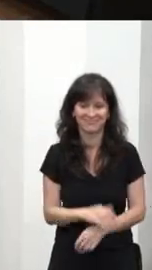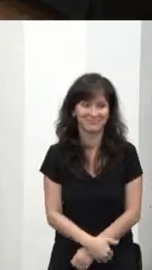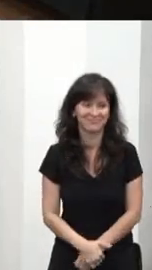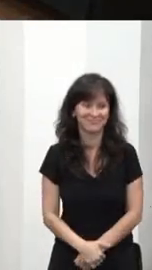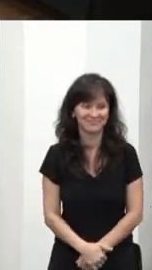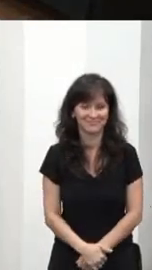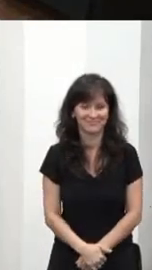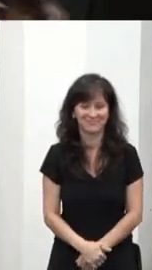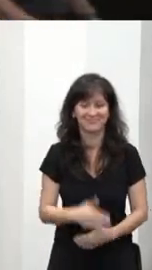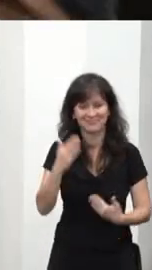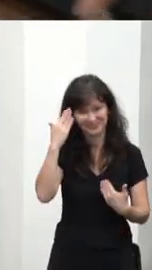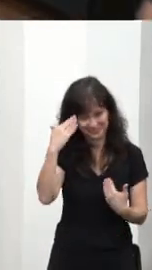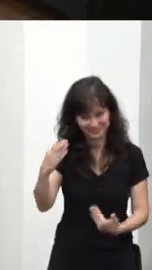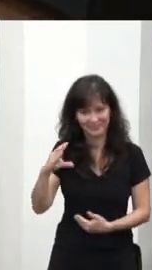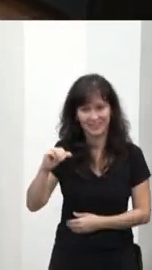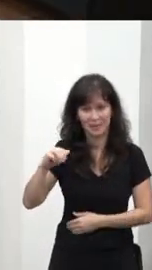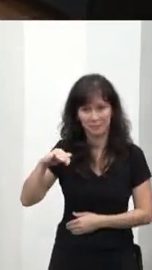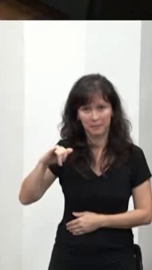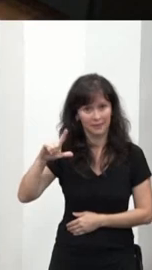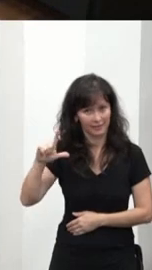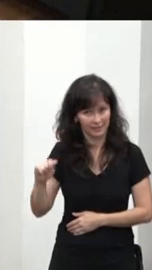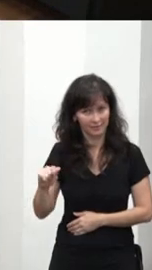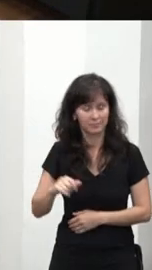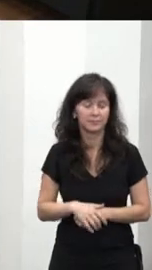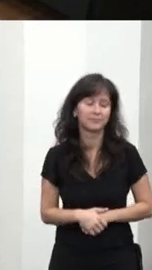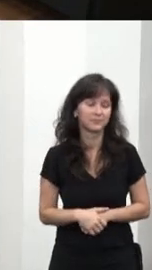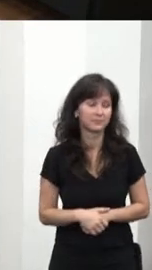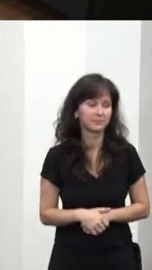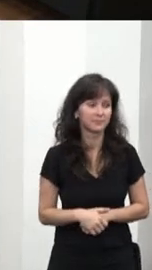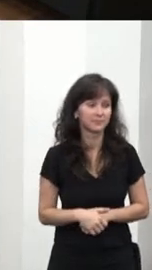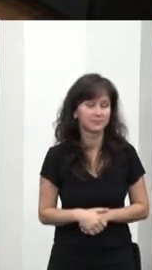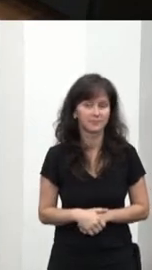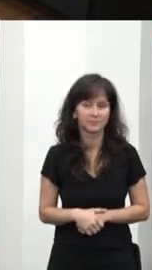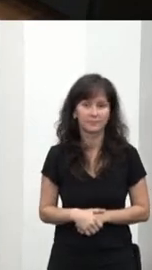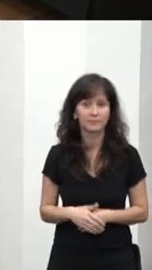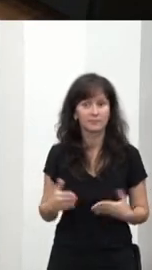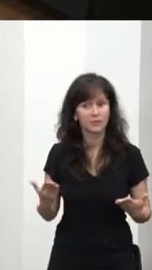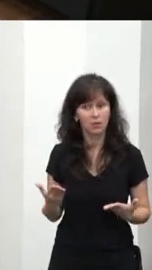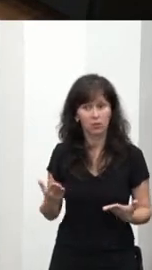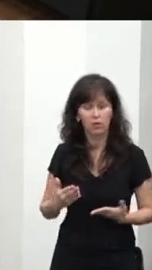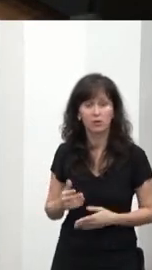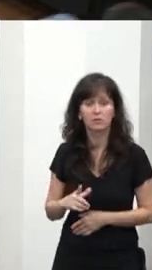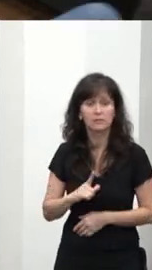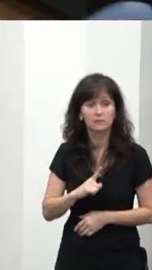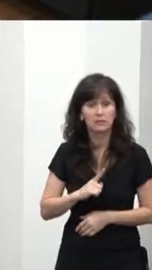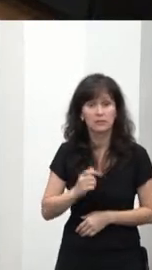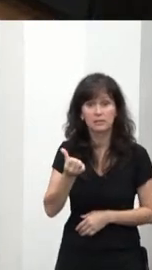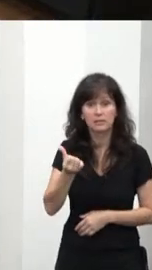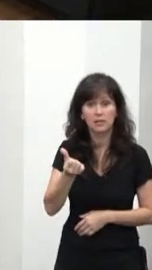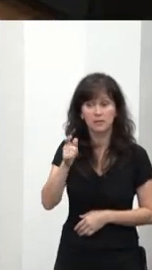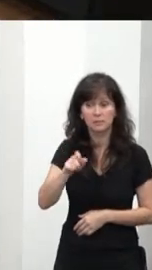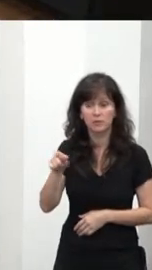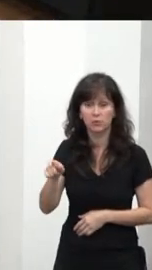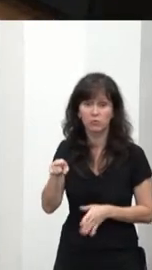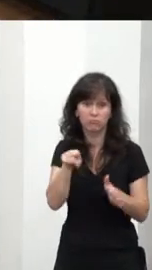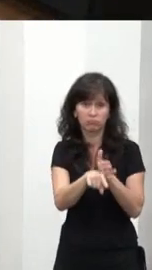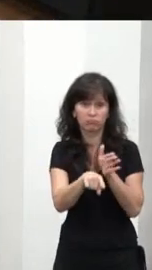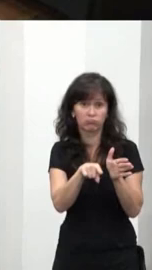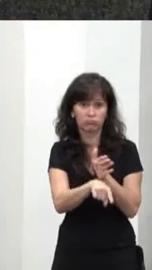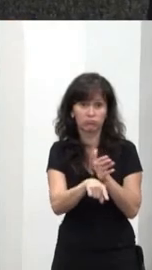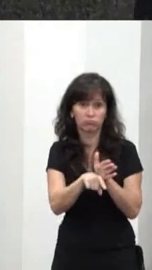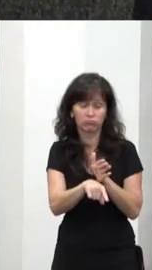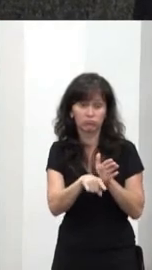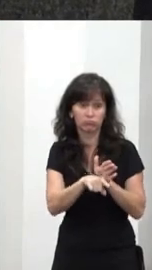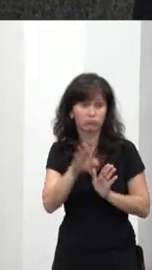obrigado Camila Agora sim gente nós temos seis pessoas inscritas e uma pergunta